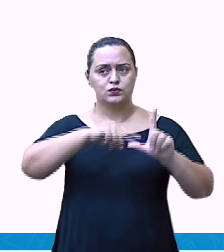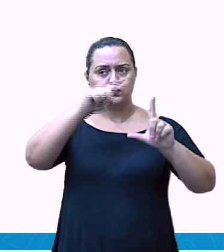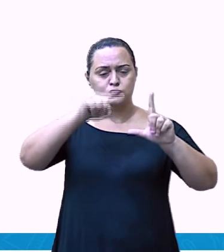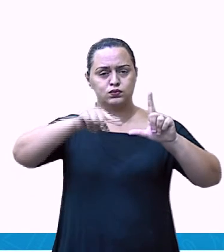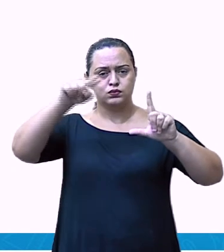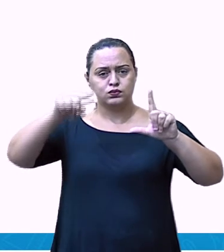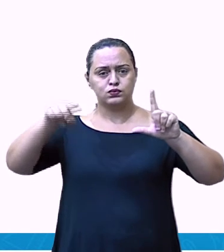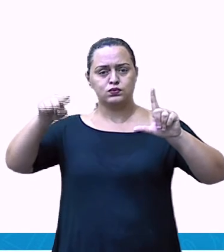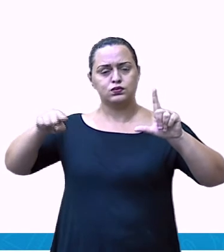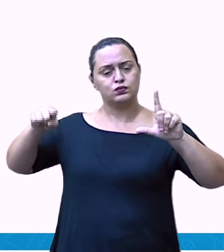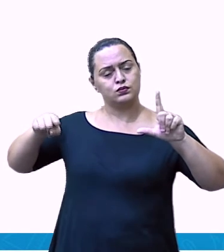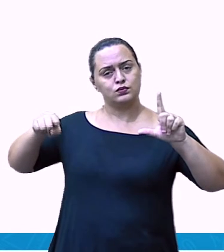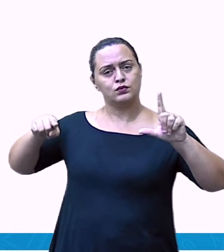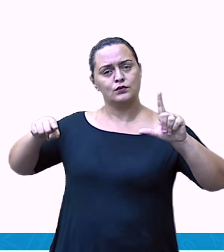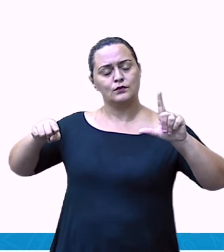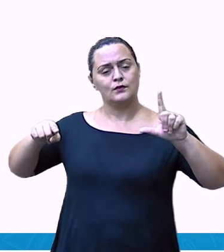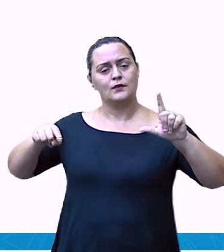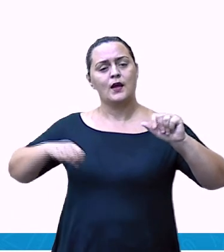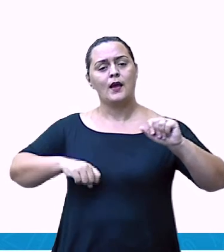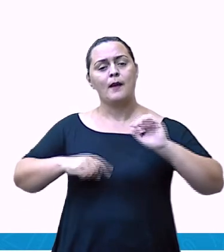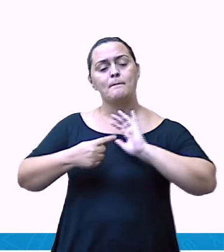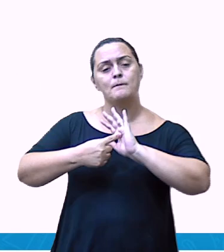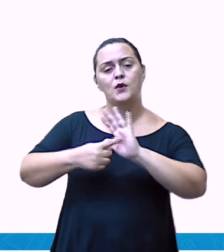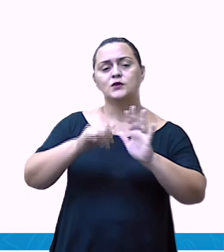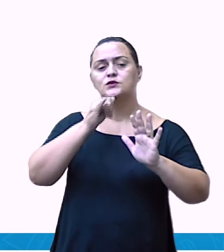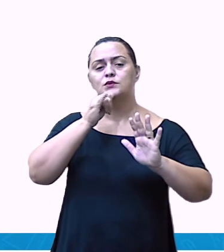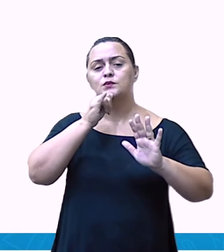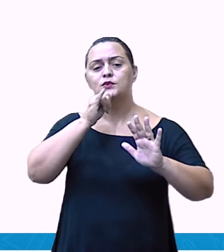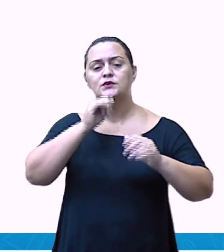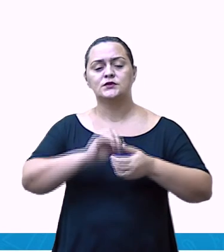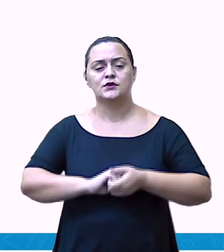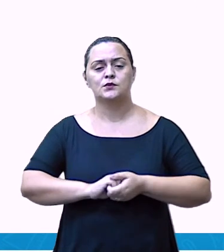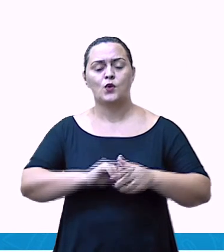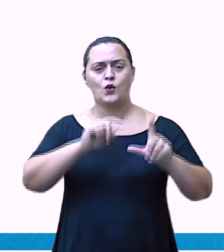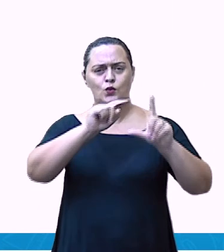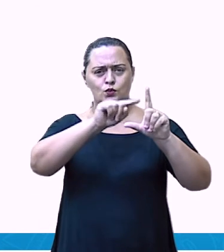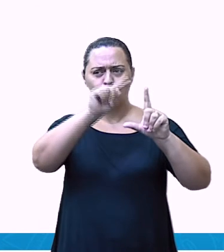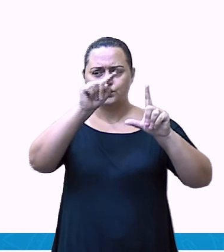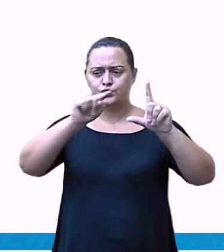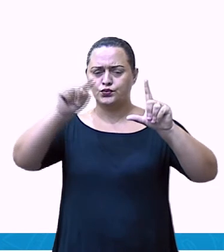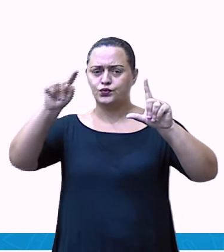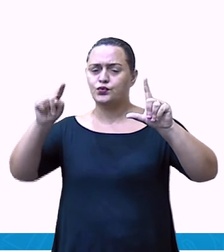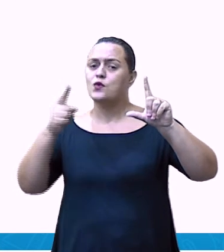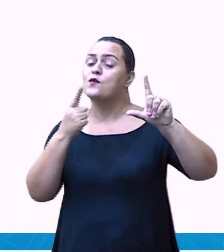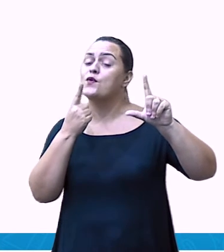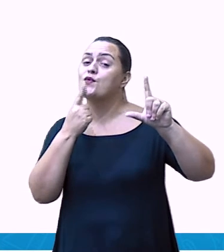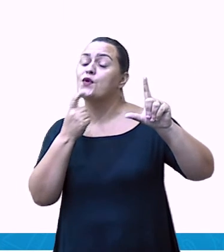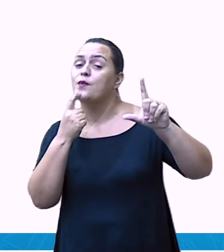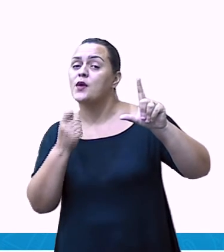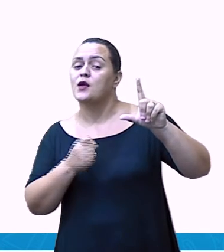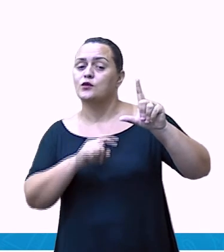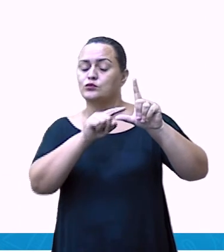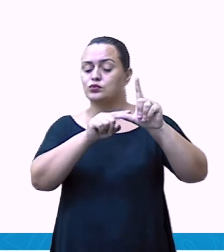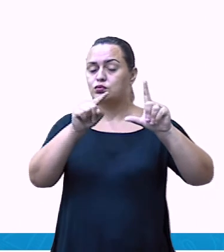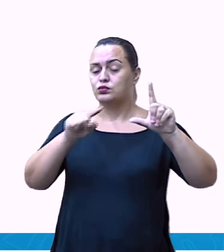vendo? Temperatura média, temperatura máxima. Aqui está mostrando temperatura